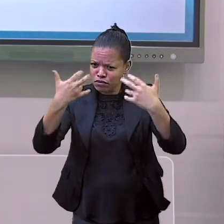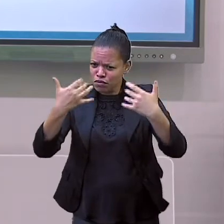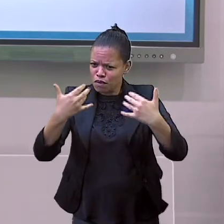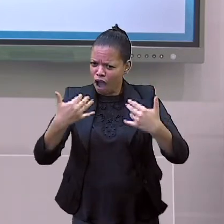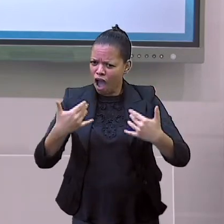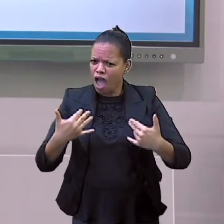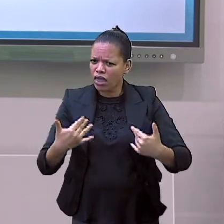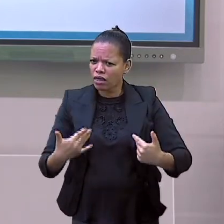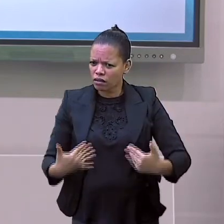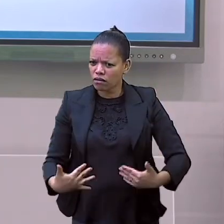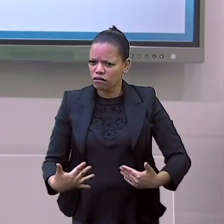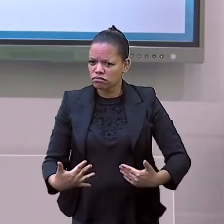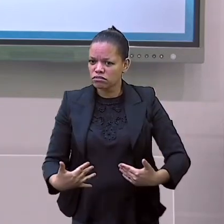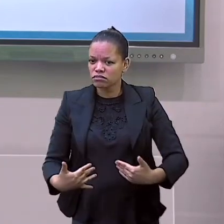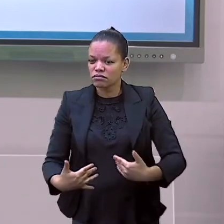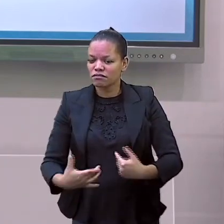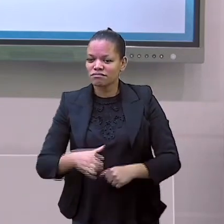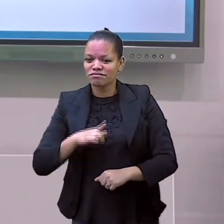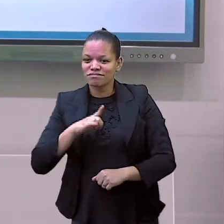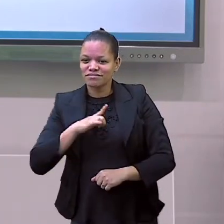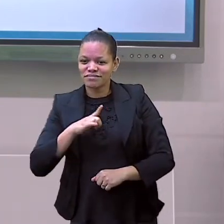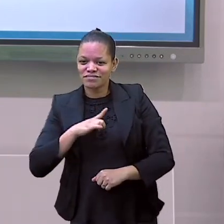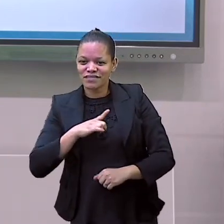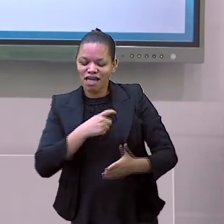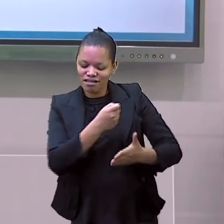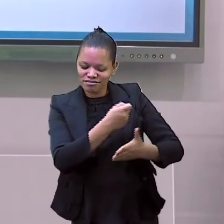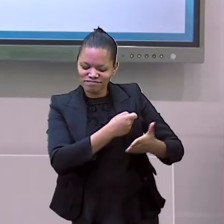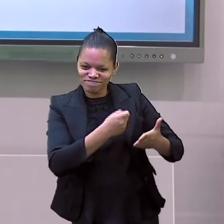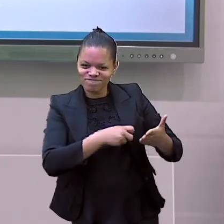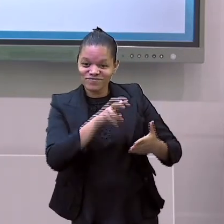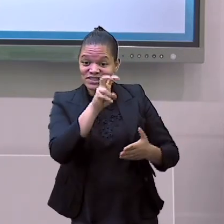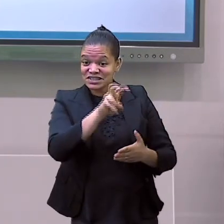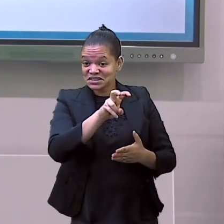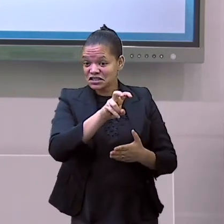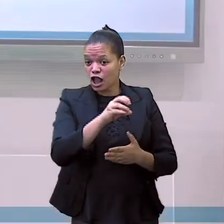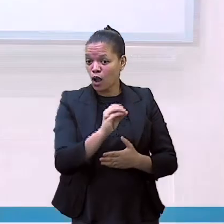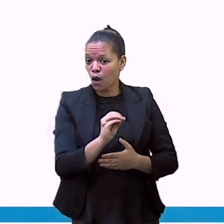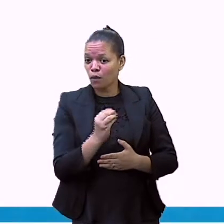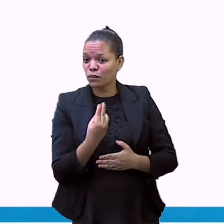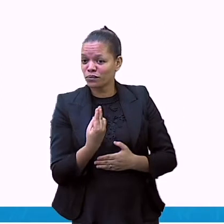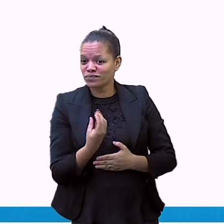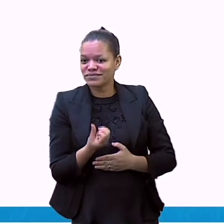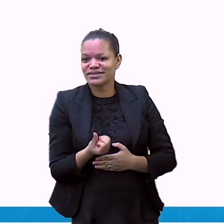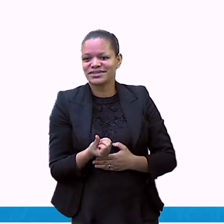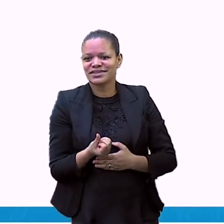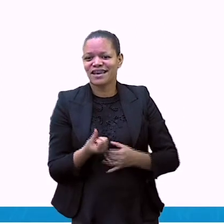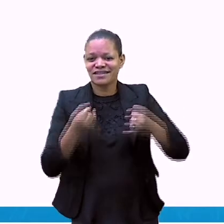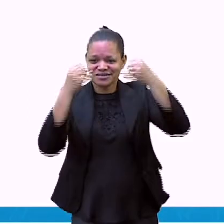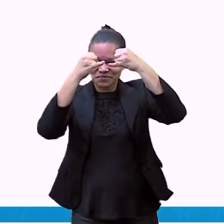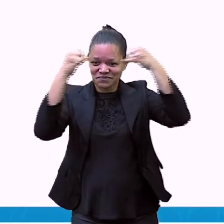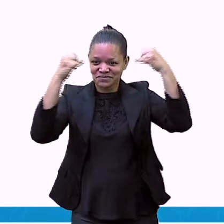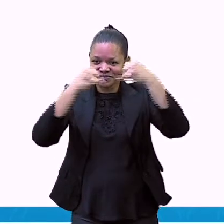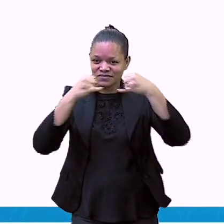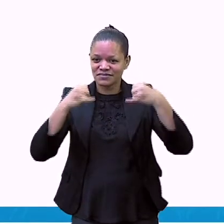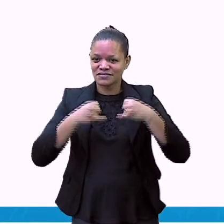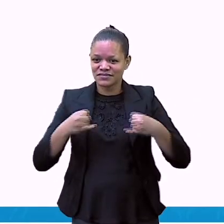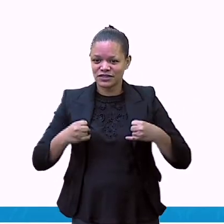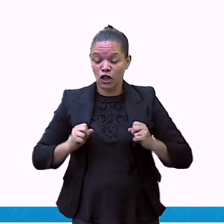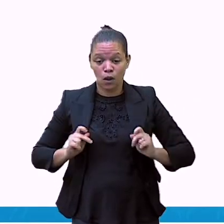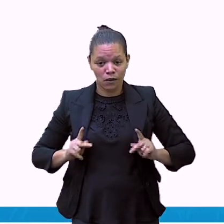falando todas essas etapas e manda para a gente. Atividade de número